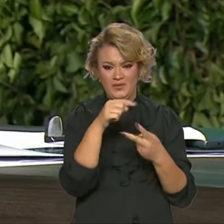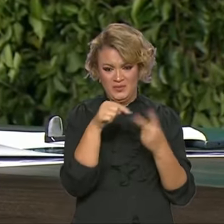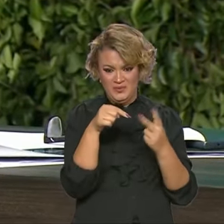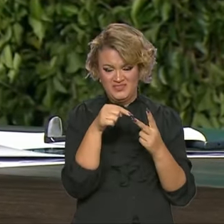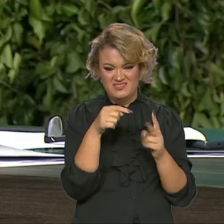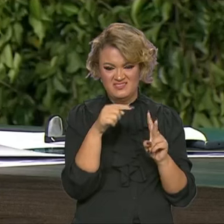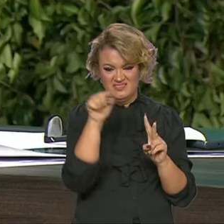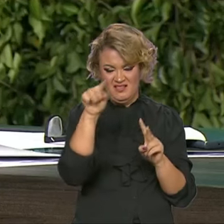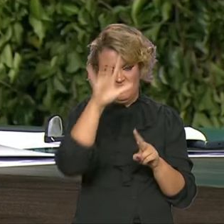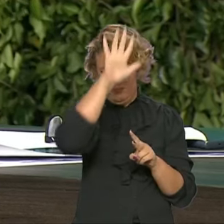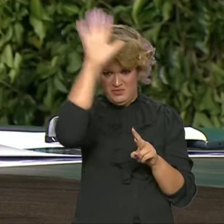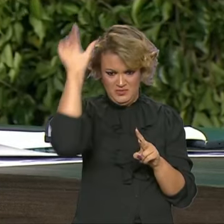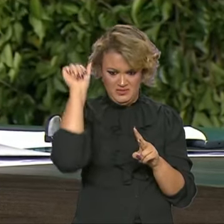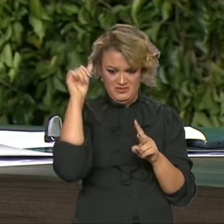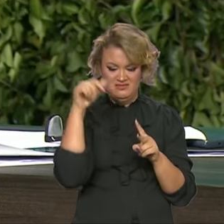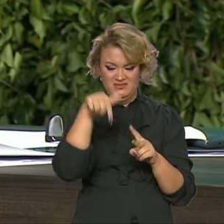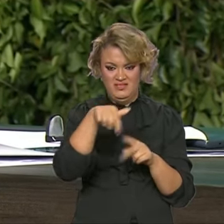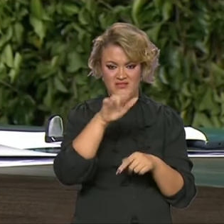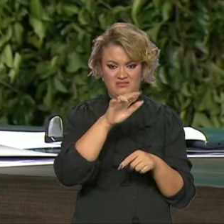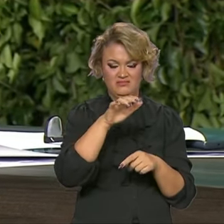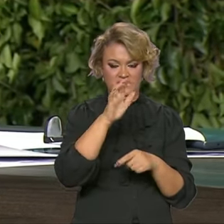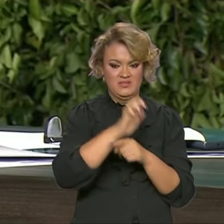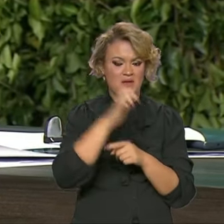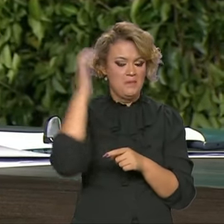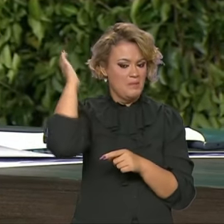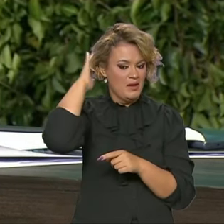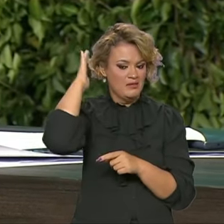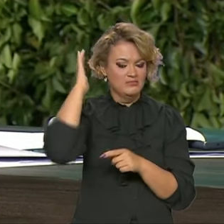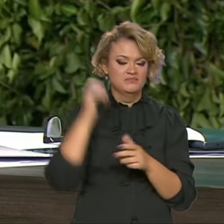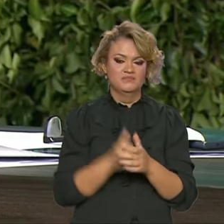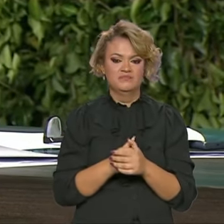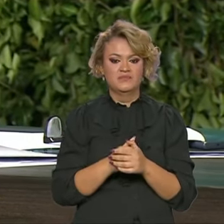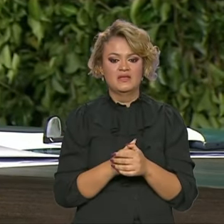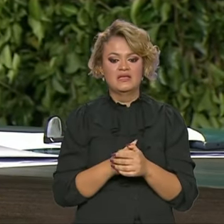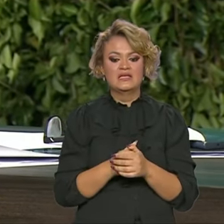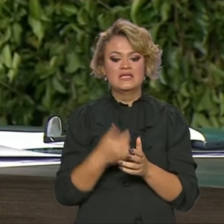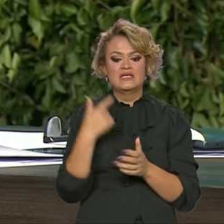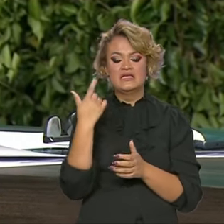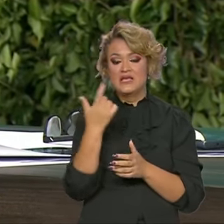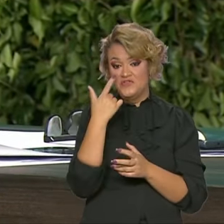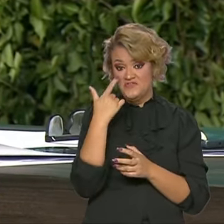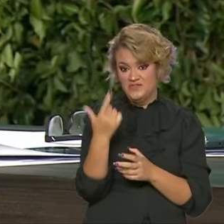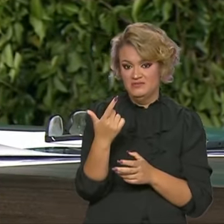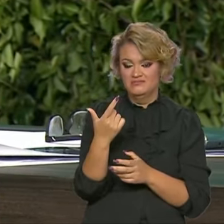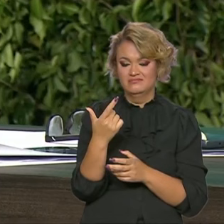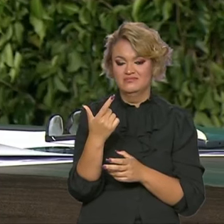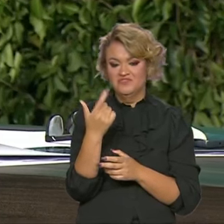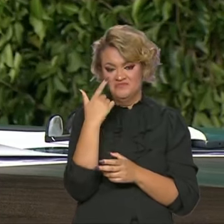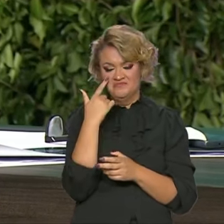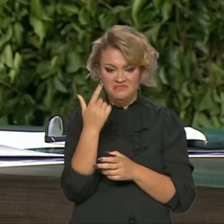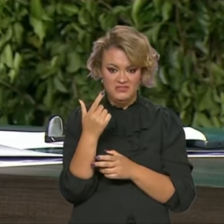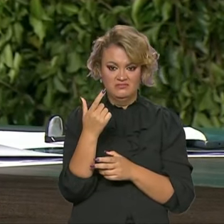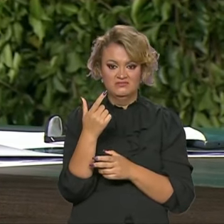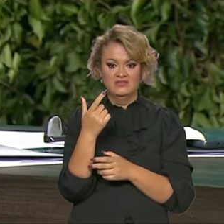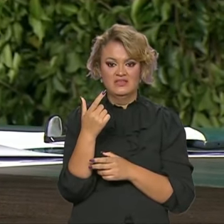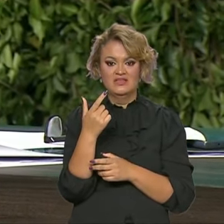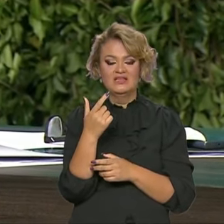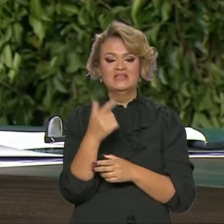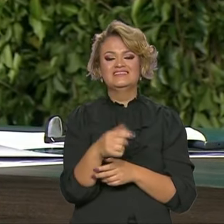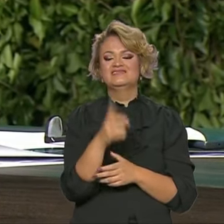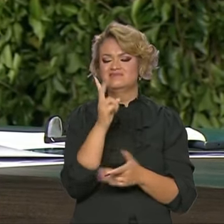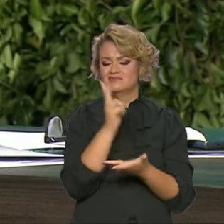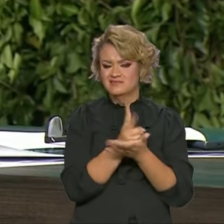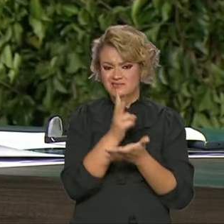jornalista aqui no estado do Pará. E ali eu vi que cada